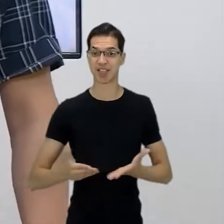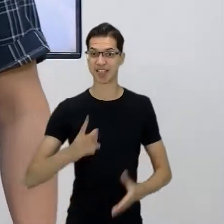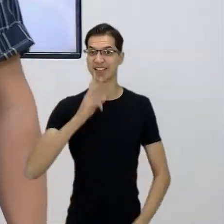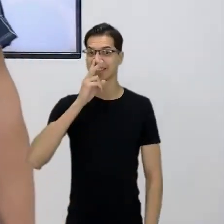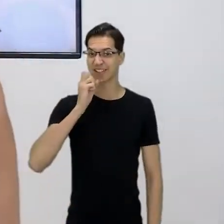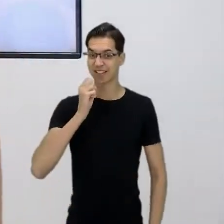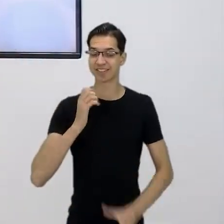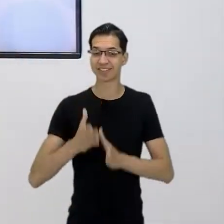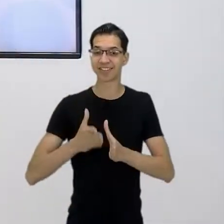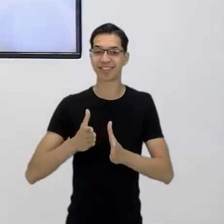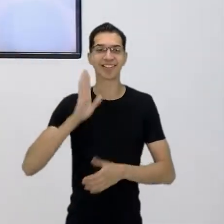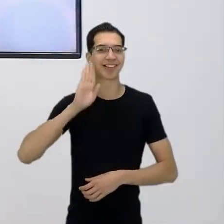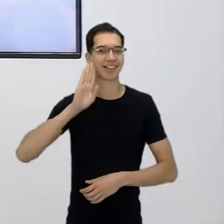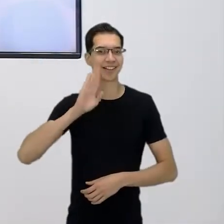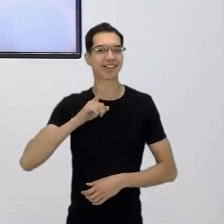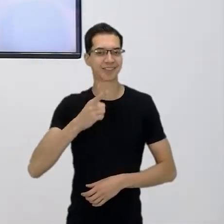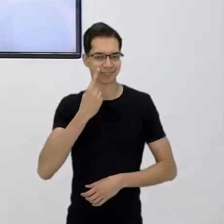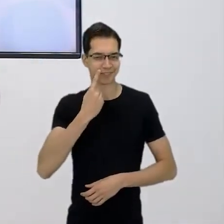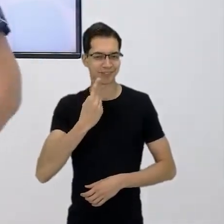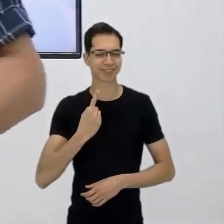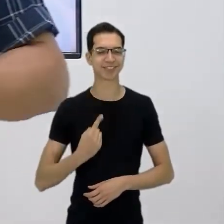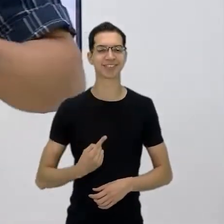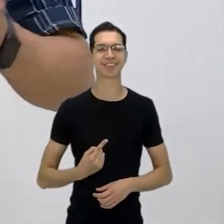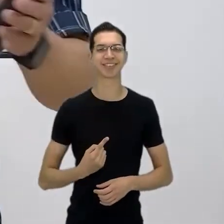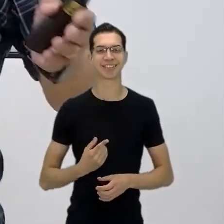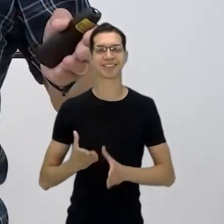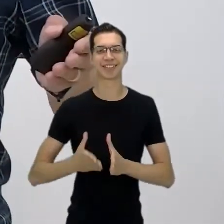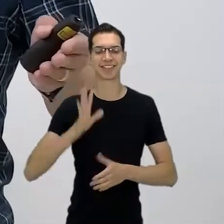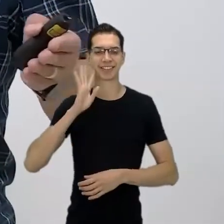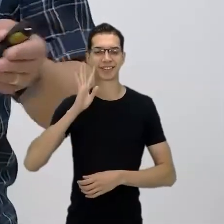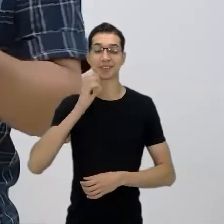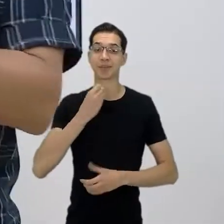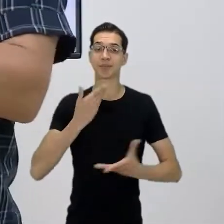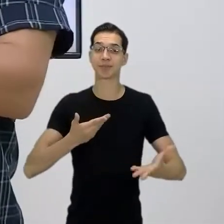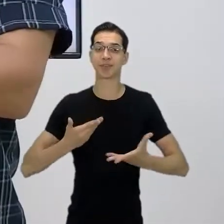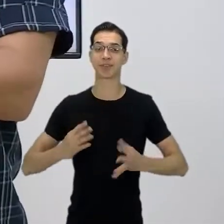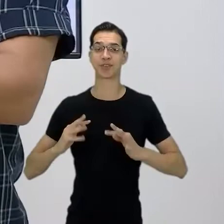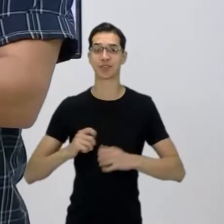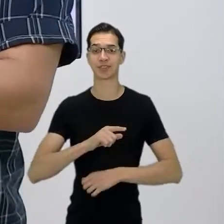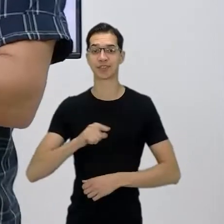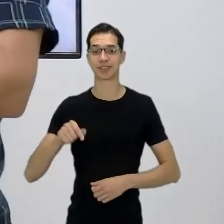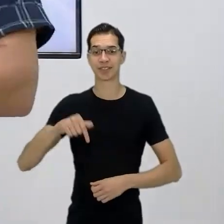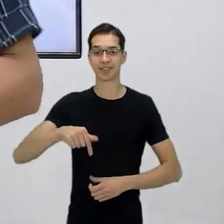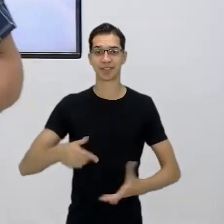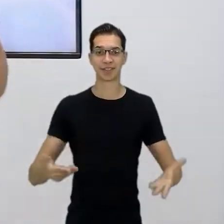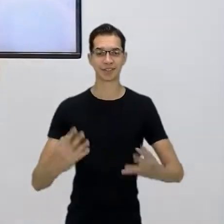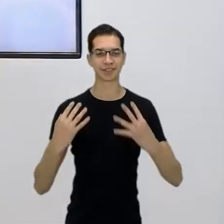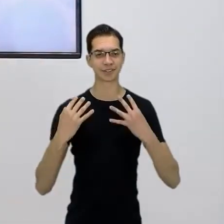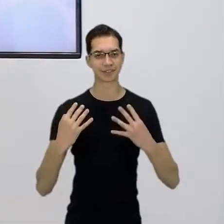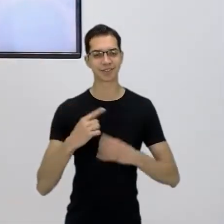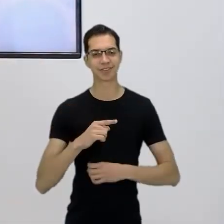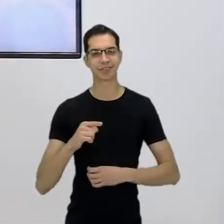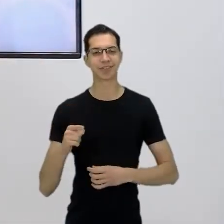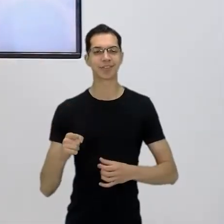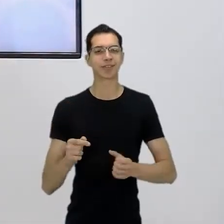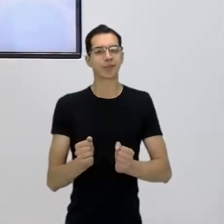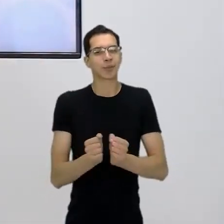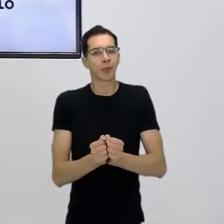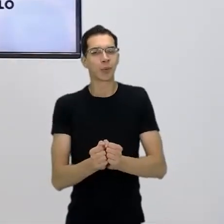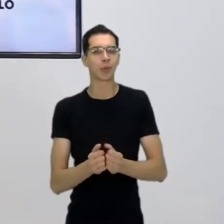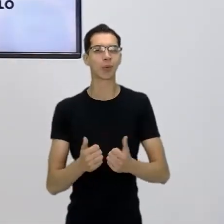é legal, pode deixar que o trem é bacana. Bom, sejam bem-vindos todos aqui, você está aqui com a gente, onde?